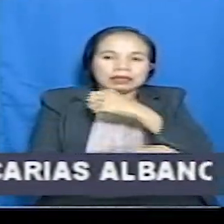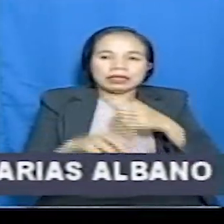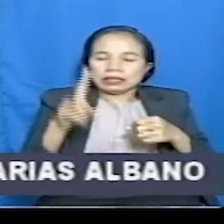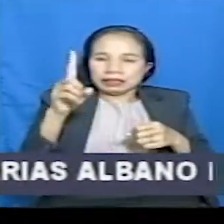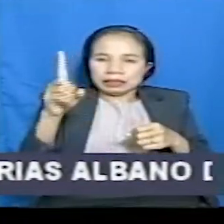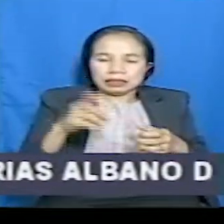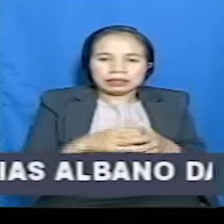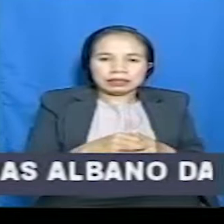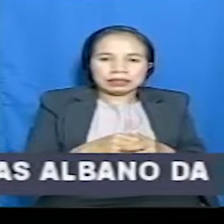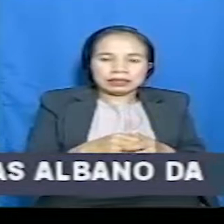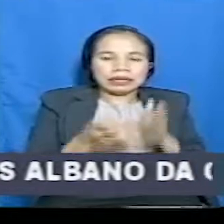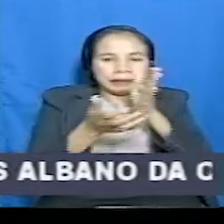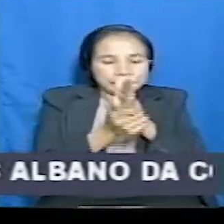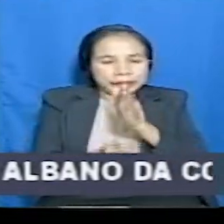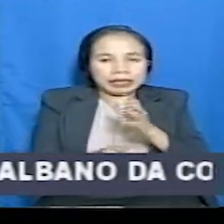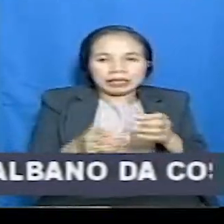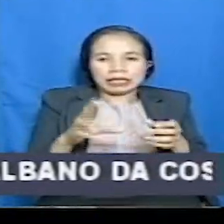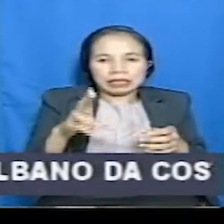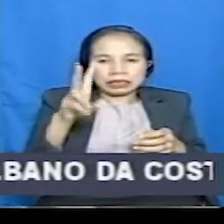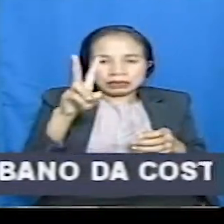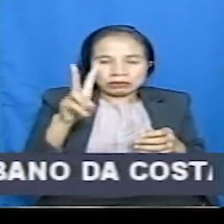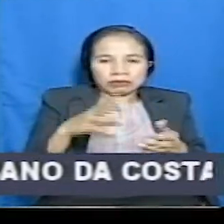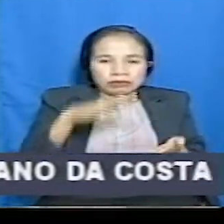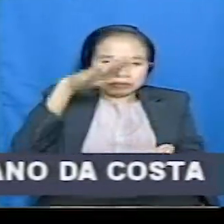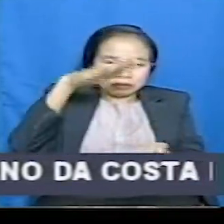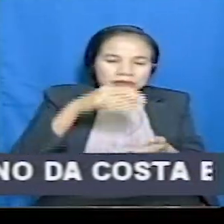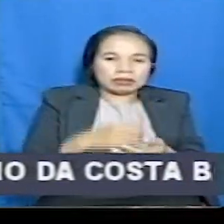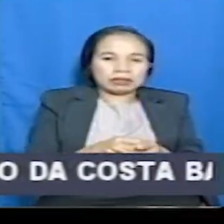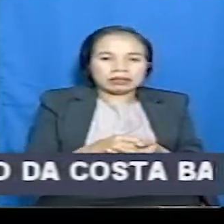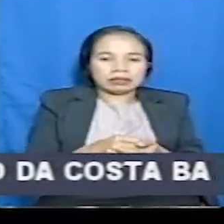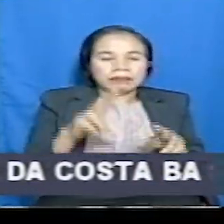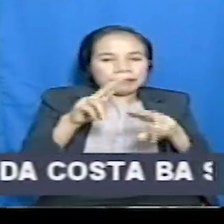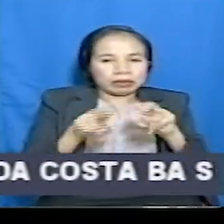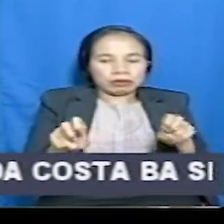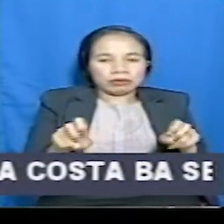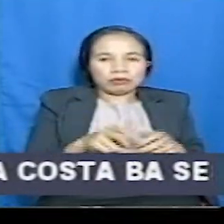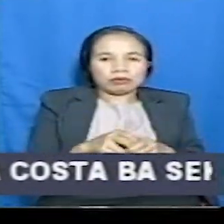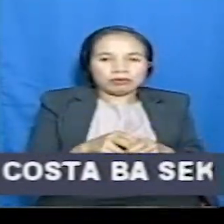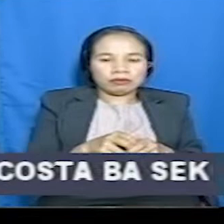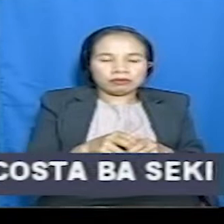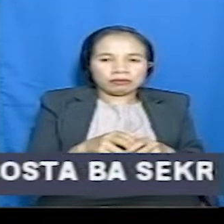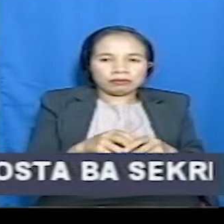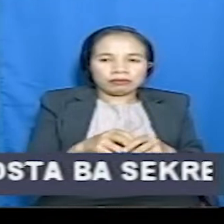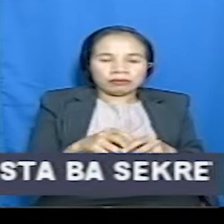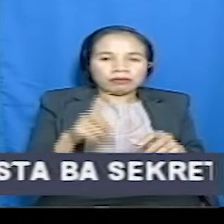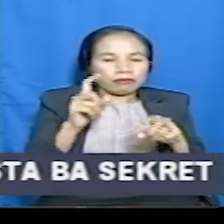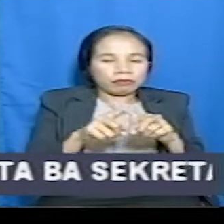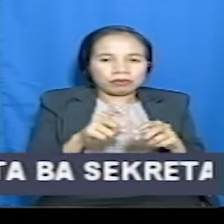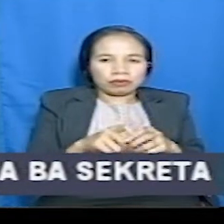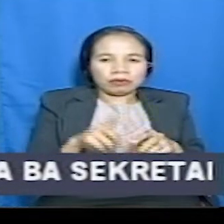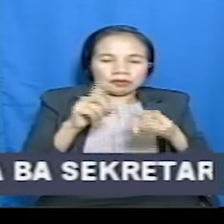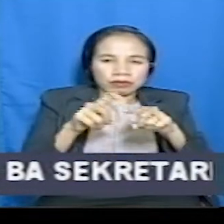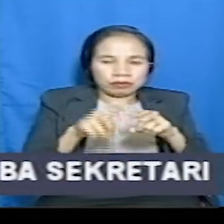ida, minatein litru rua, ikan kilograma rua, montolun unidade walu, forekeli kilograma ida, koto